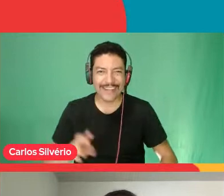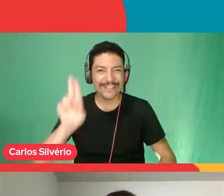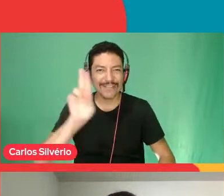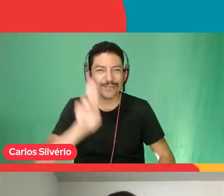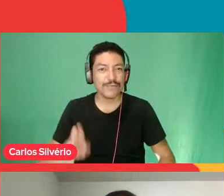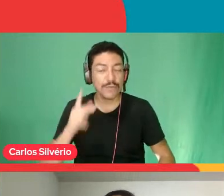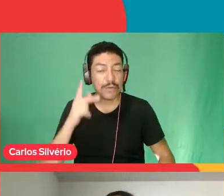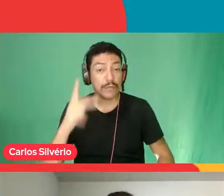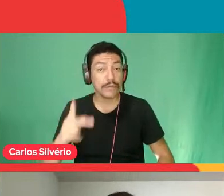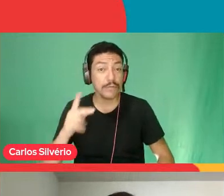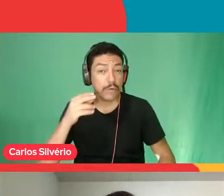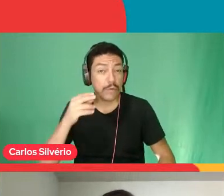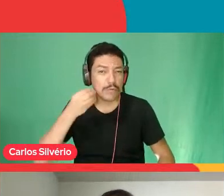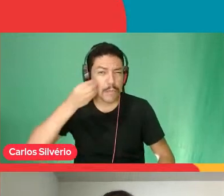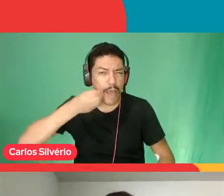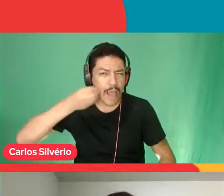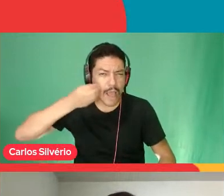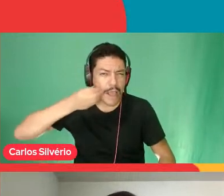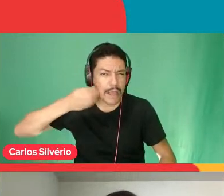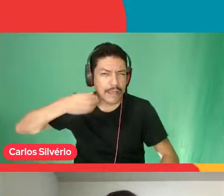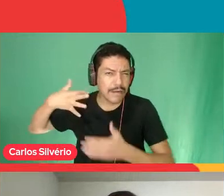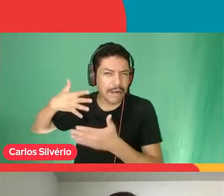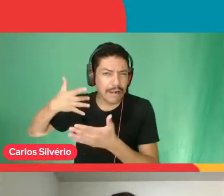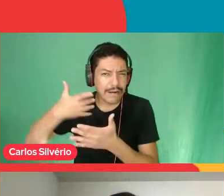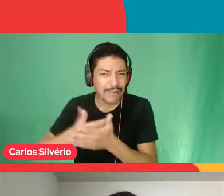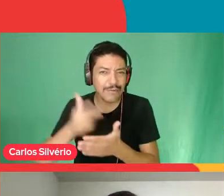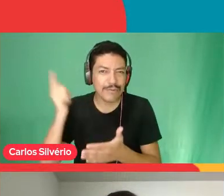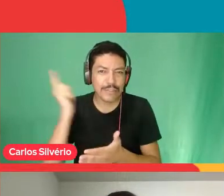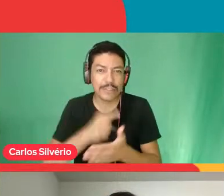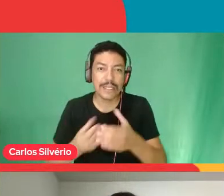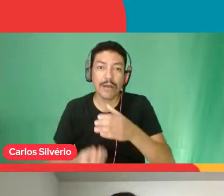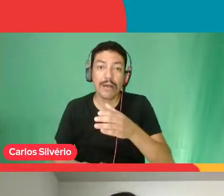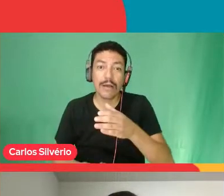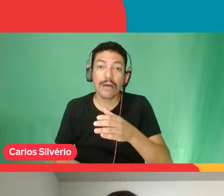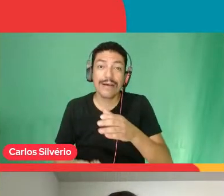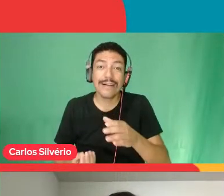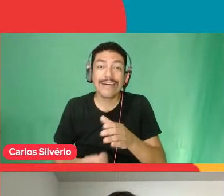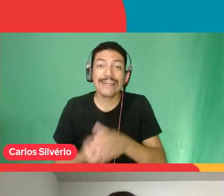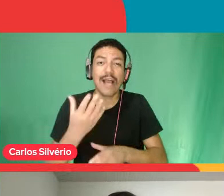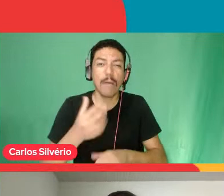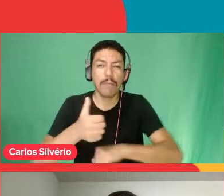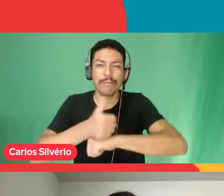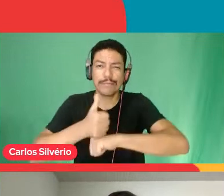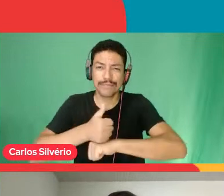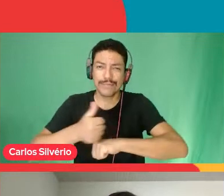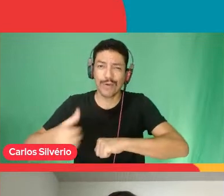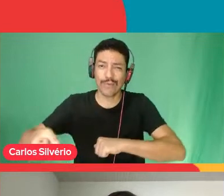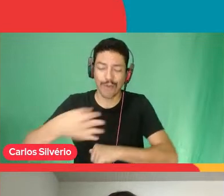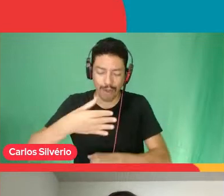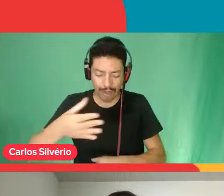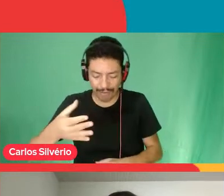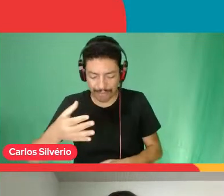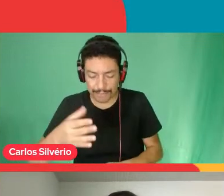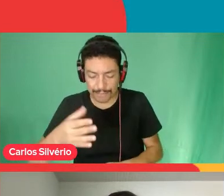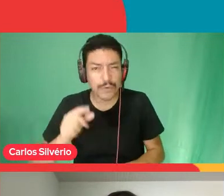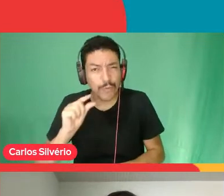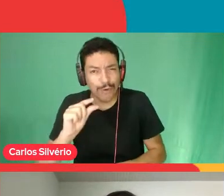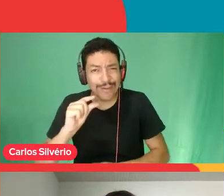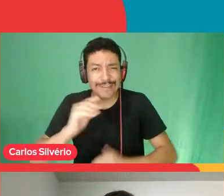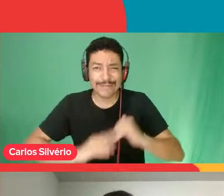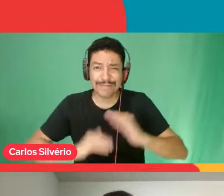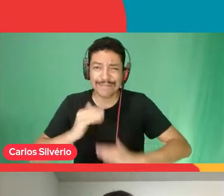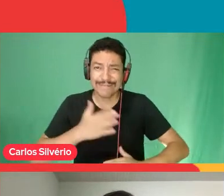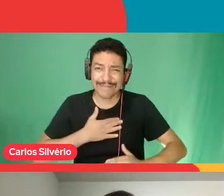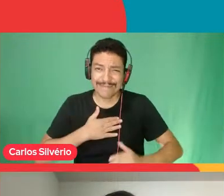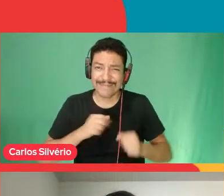seu repertório anterior para poder construir essa profissão. Foi um pouquinho do que eu fiz, tem dado certo até agora.